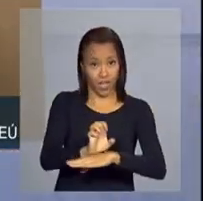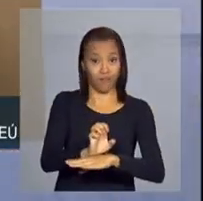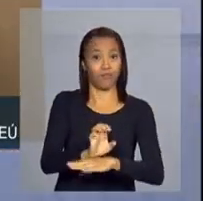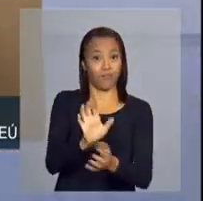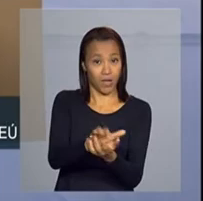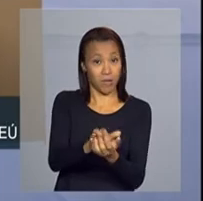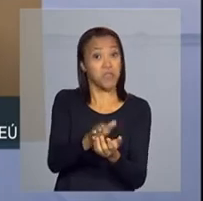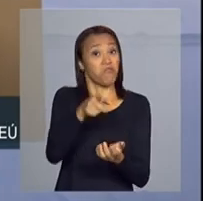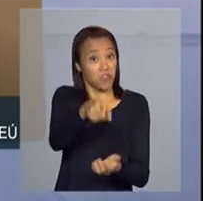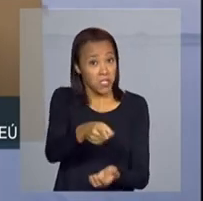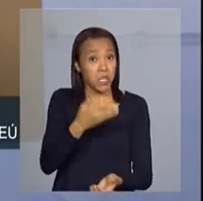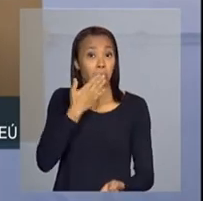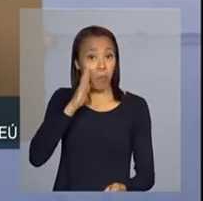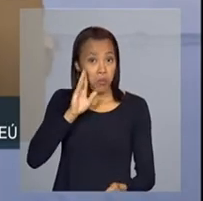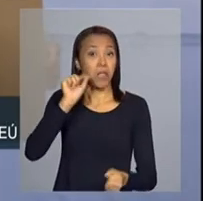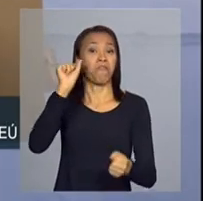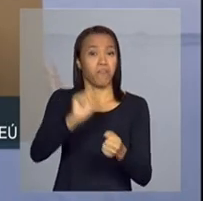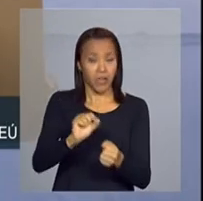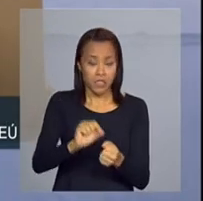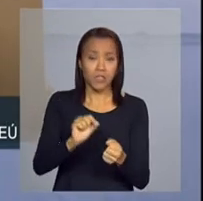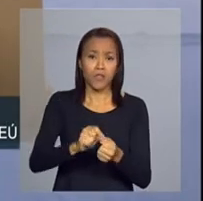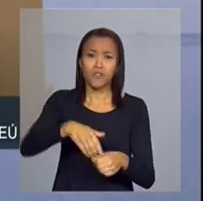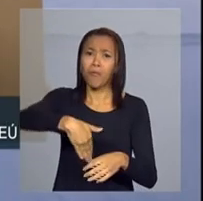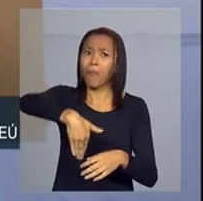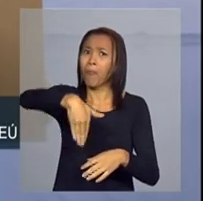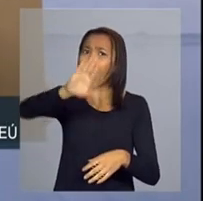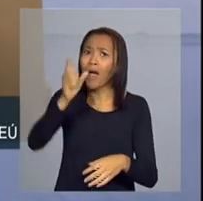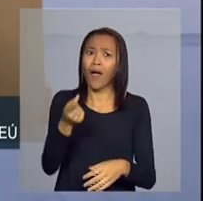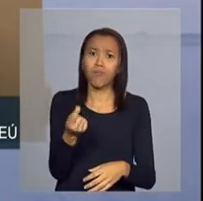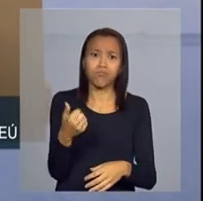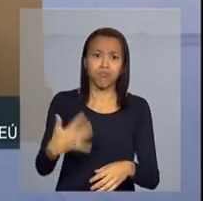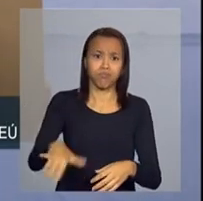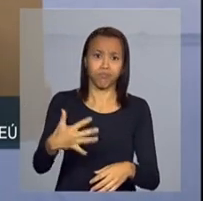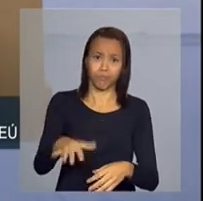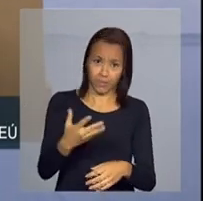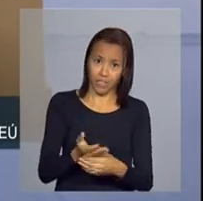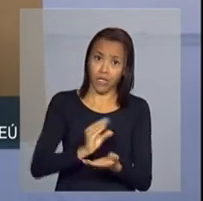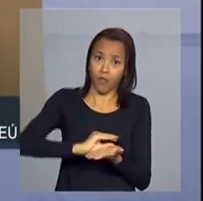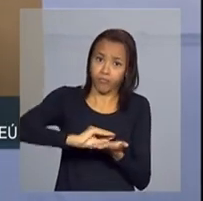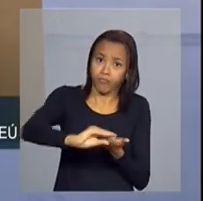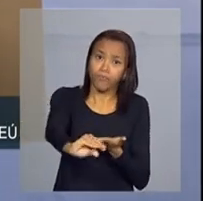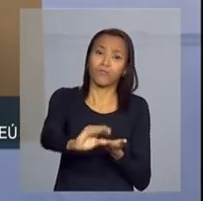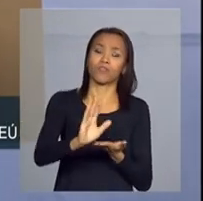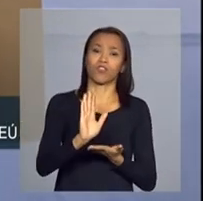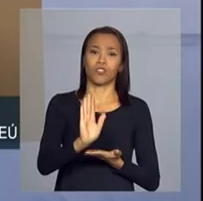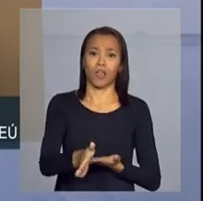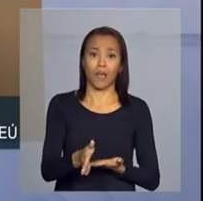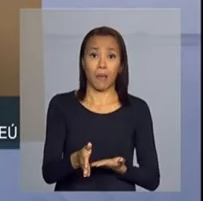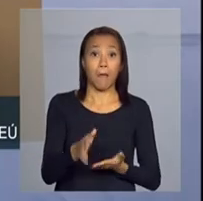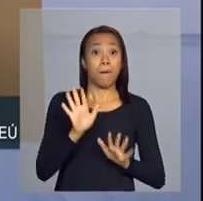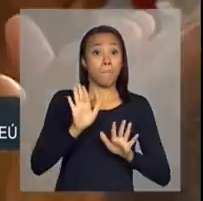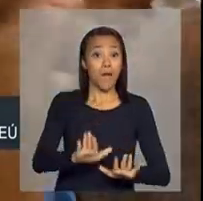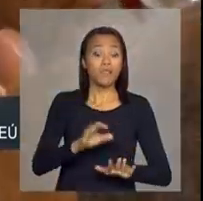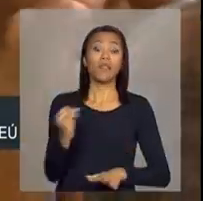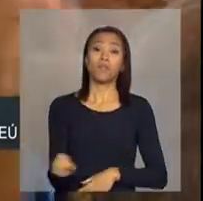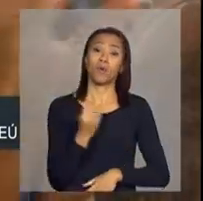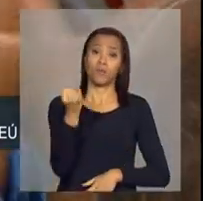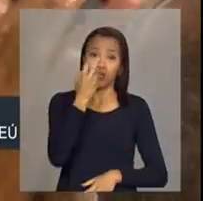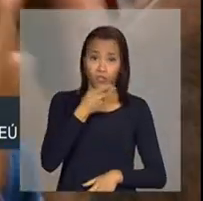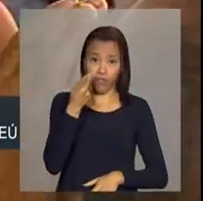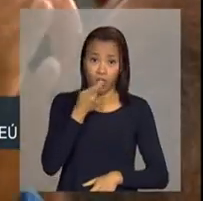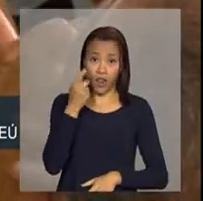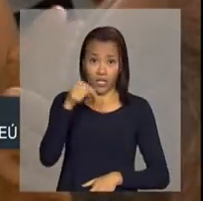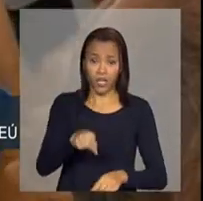São mais de 5 bilhões de investimentos só pela Compesa. Mas é importante destacar